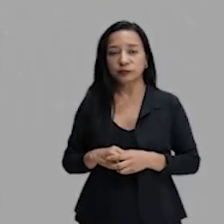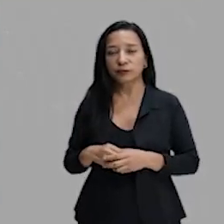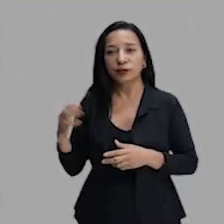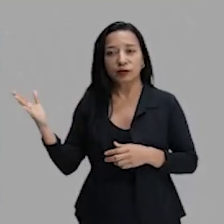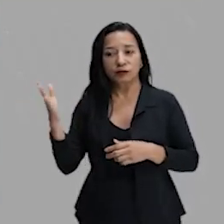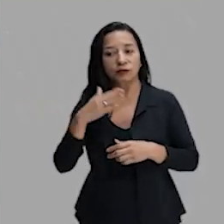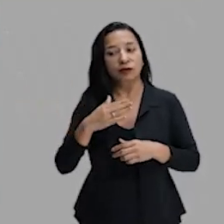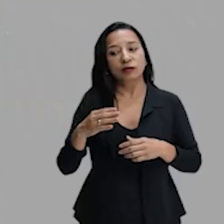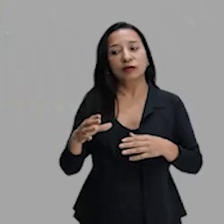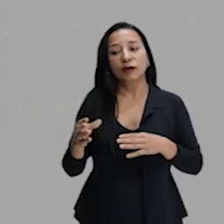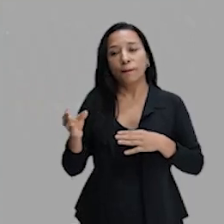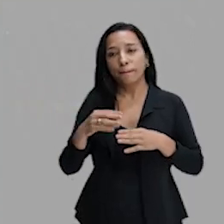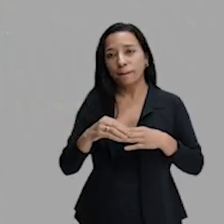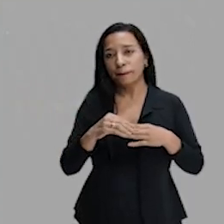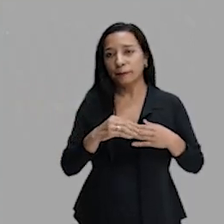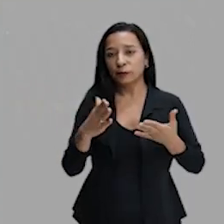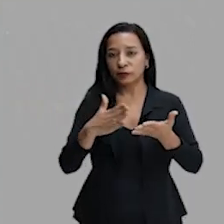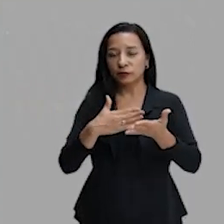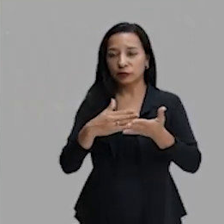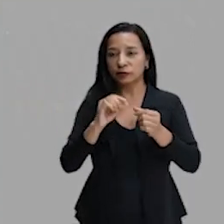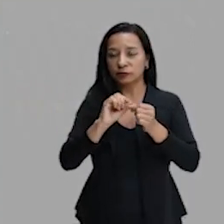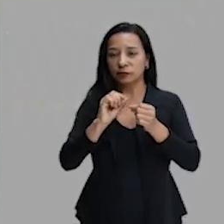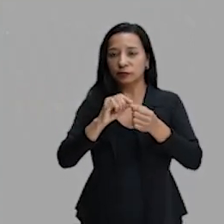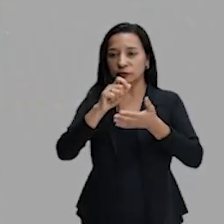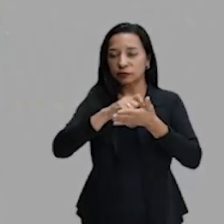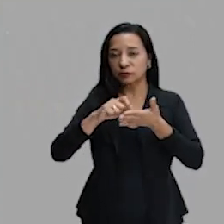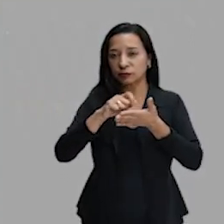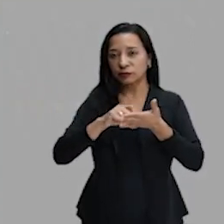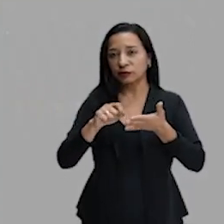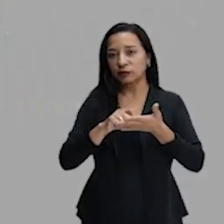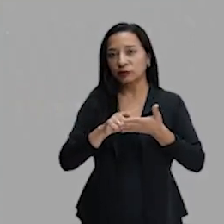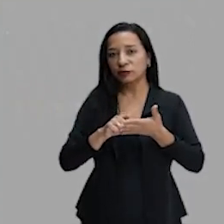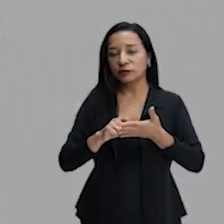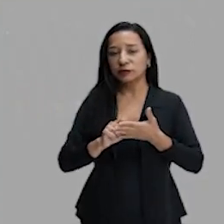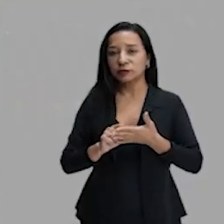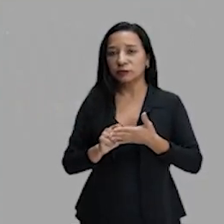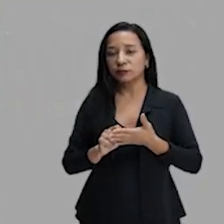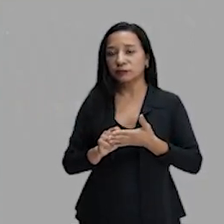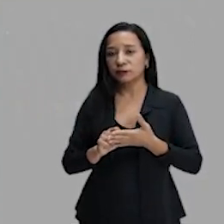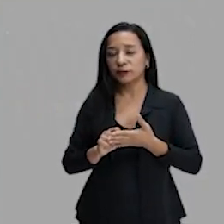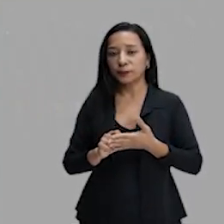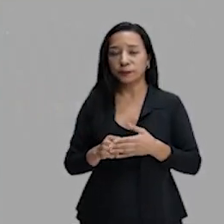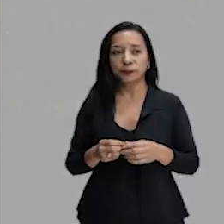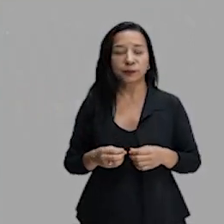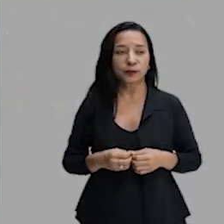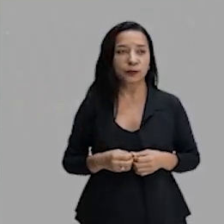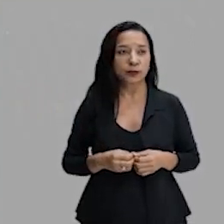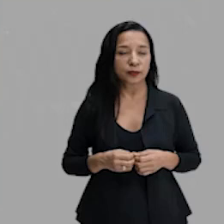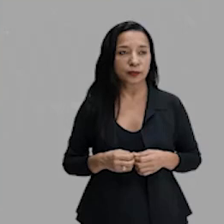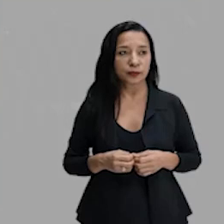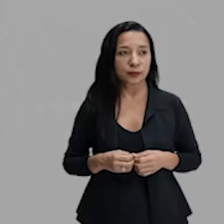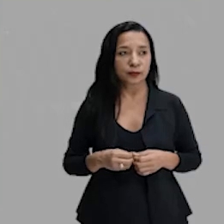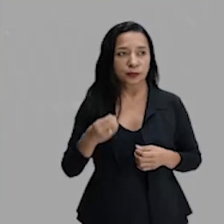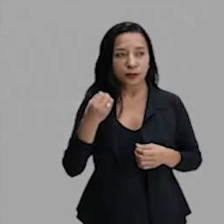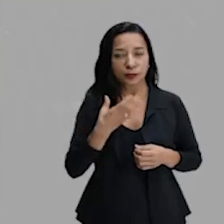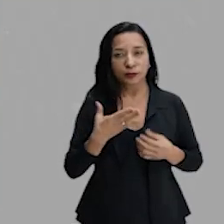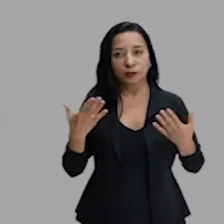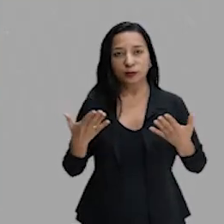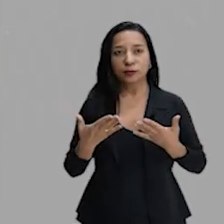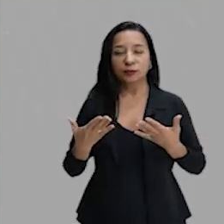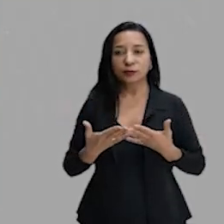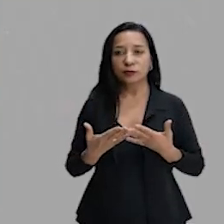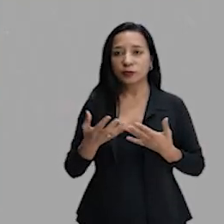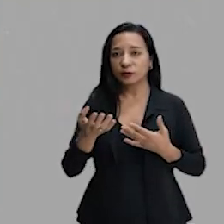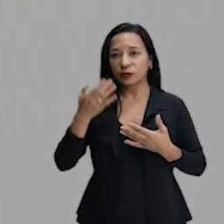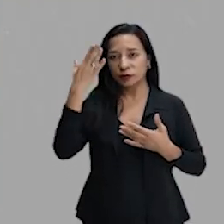peguem seu caderno faz as anotações pra gente fortificar bem esse conteúdo aí beleza bom pessoal Olha só ele